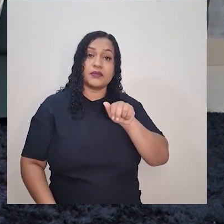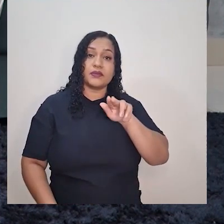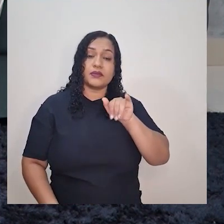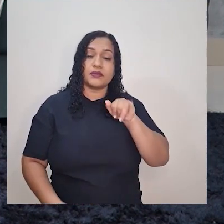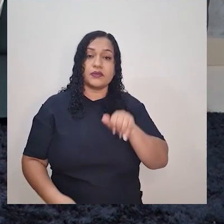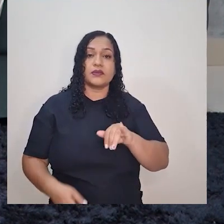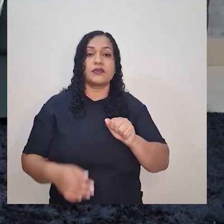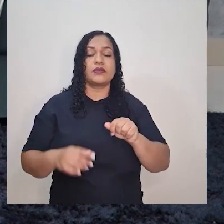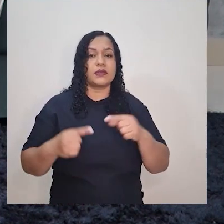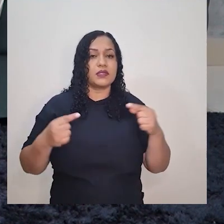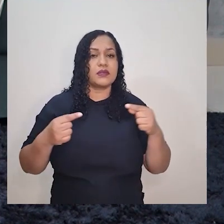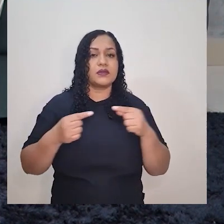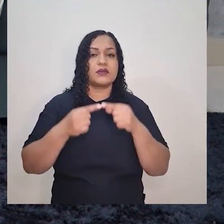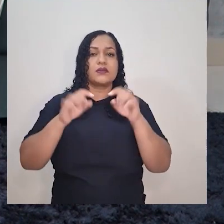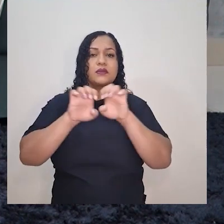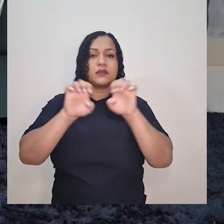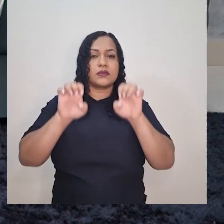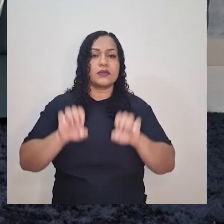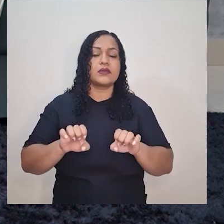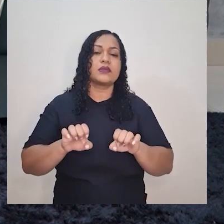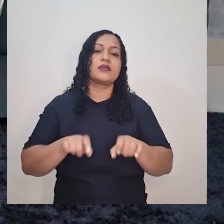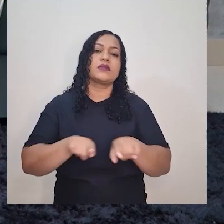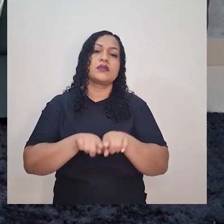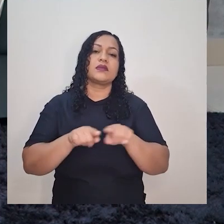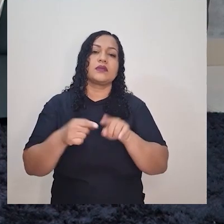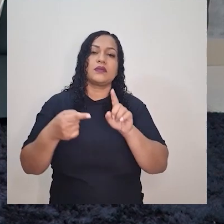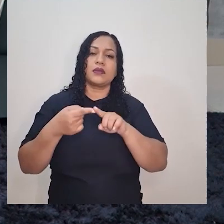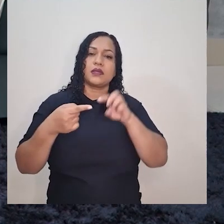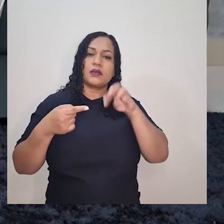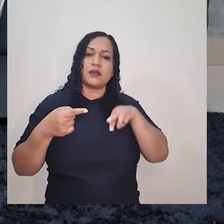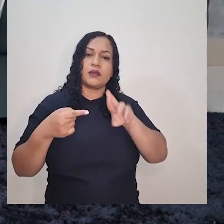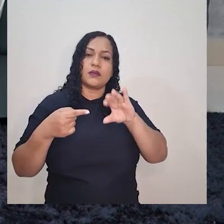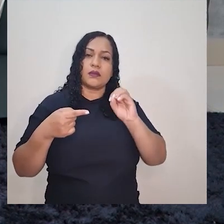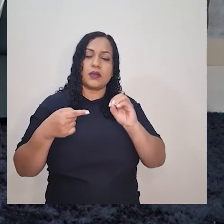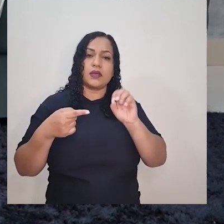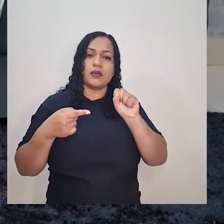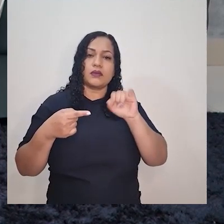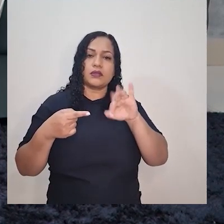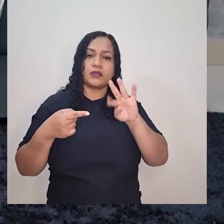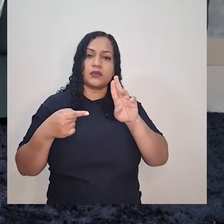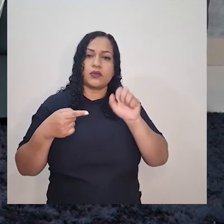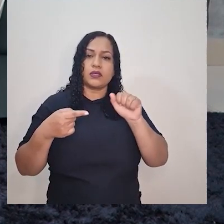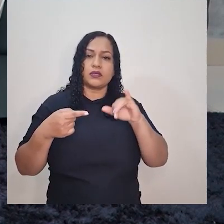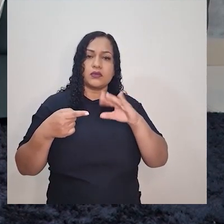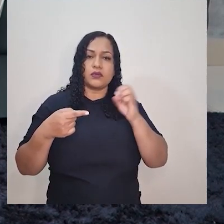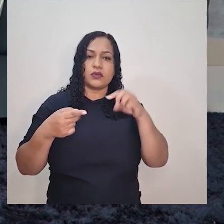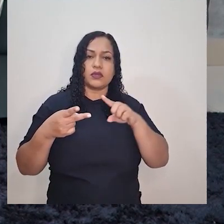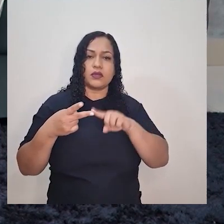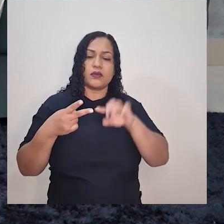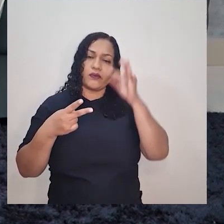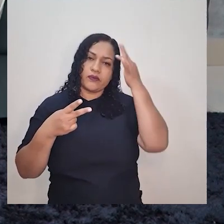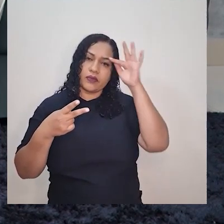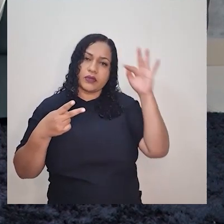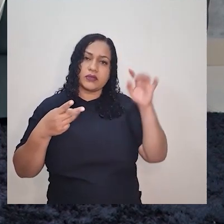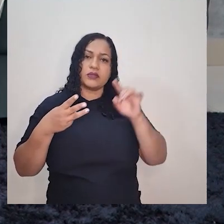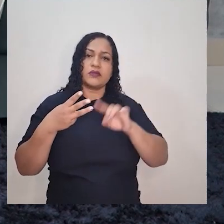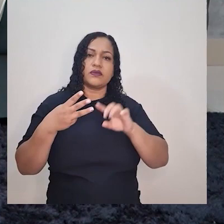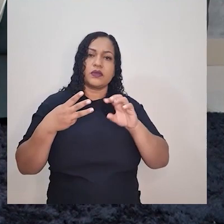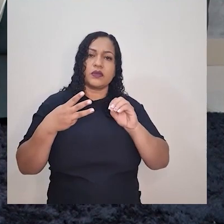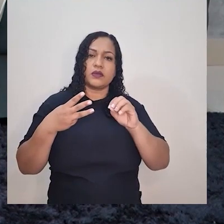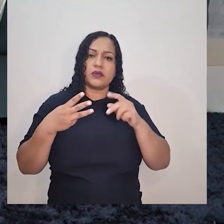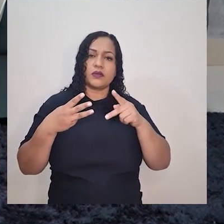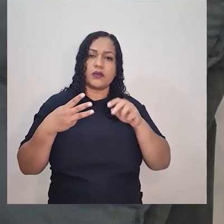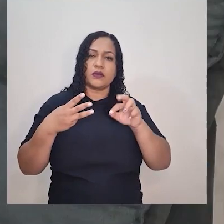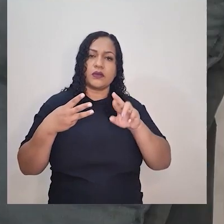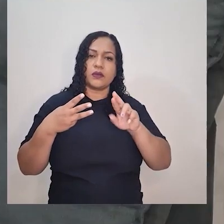em uma estrutura, o marco situacional, o marco filosófico e o marco operacional. Isso mesmo. Então, quando nós